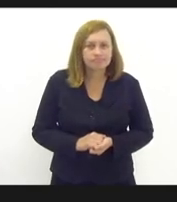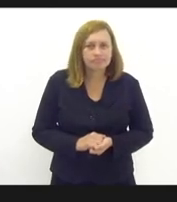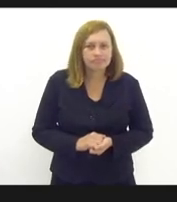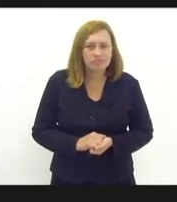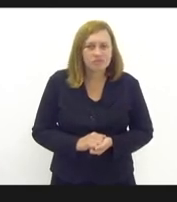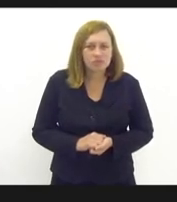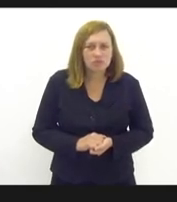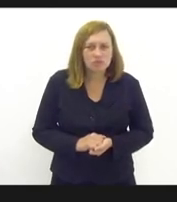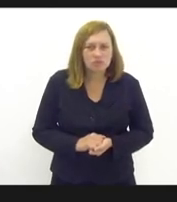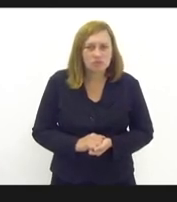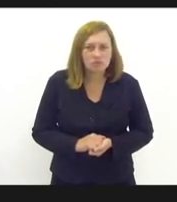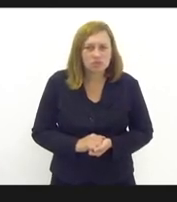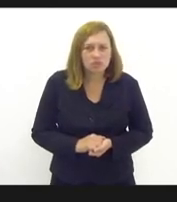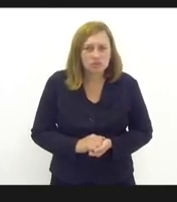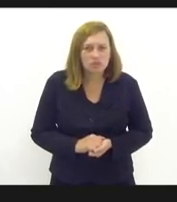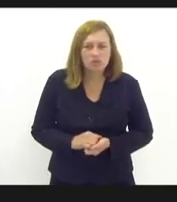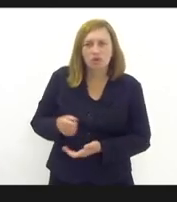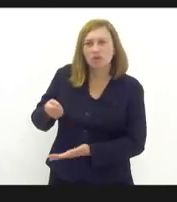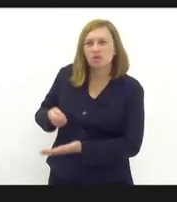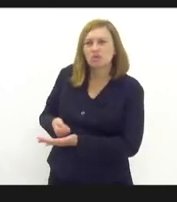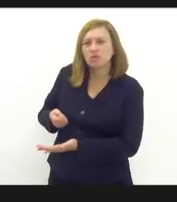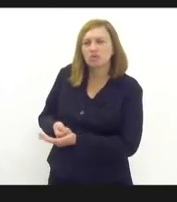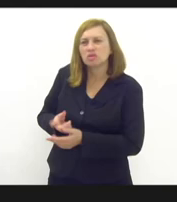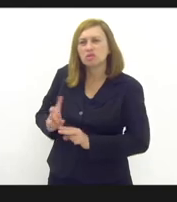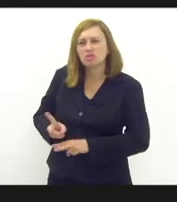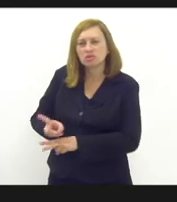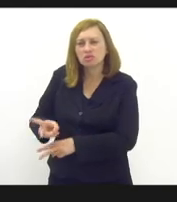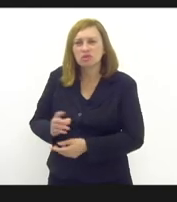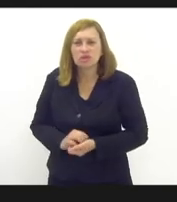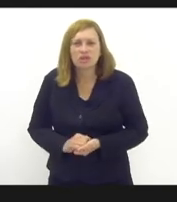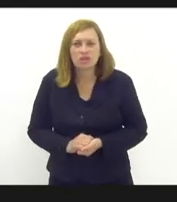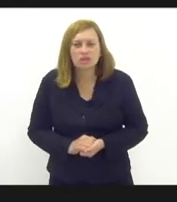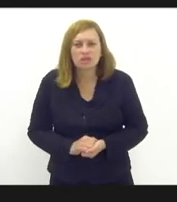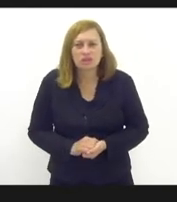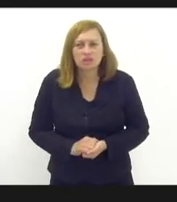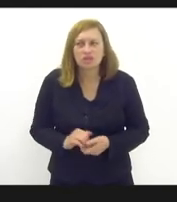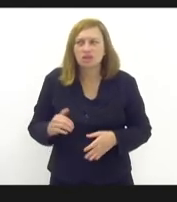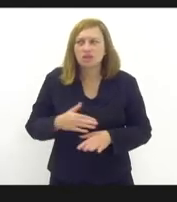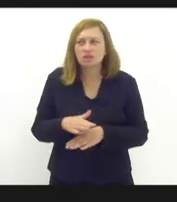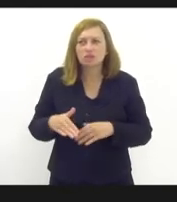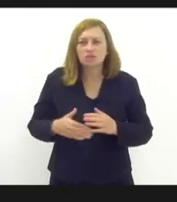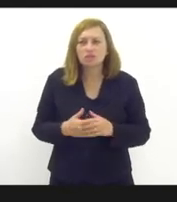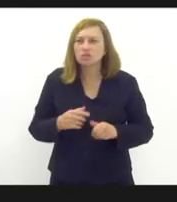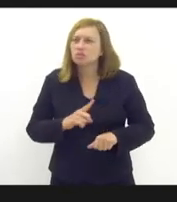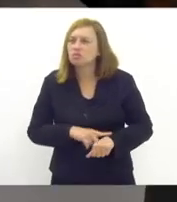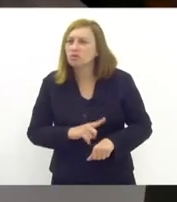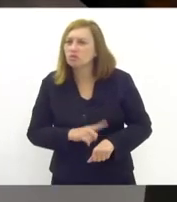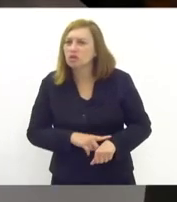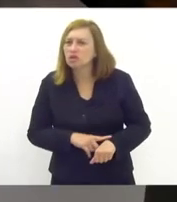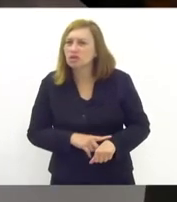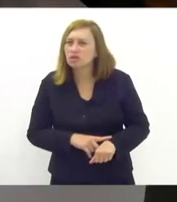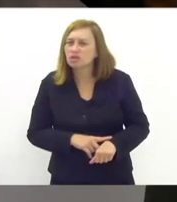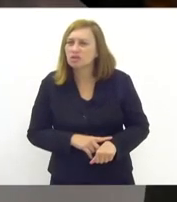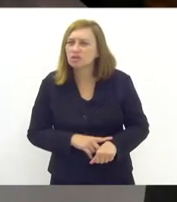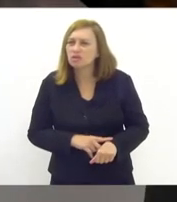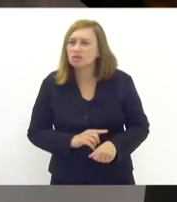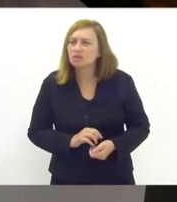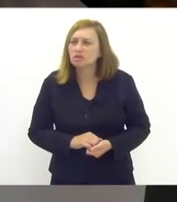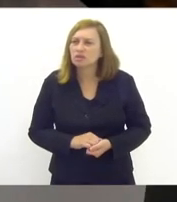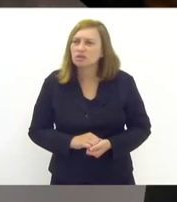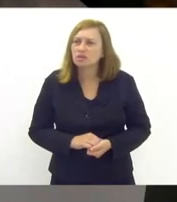fazer essa cobrança, tá? A todas as instâncias possíveis.